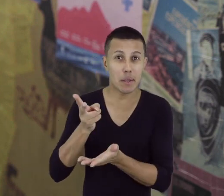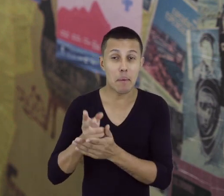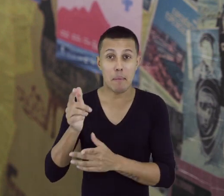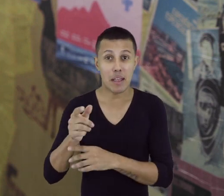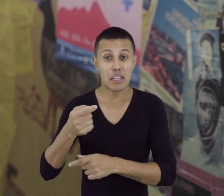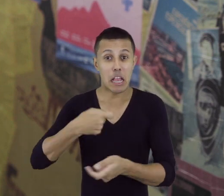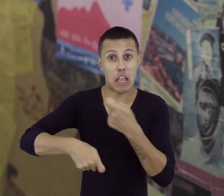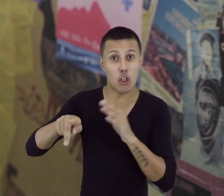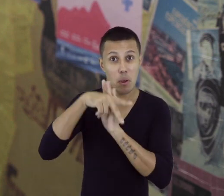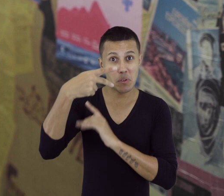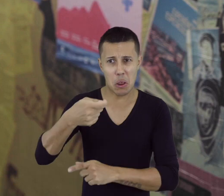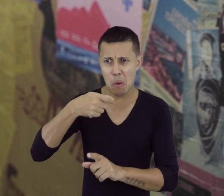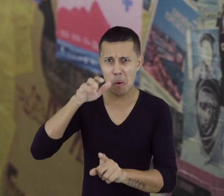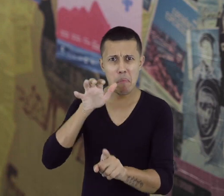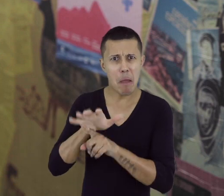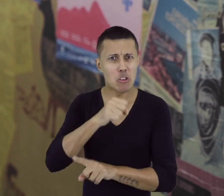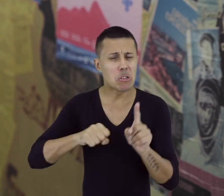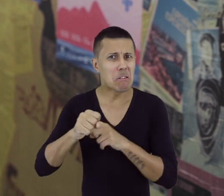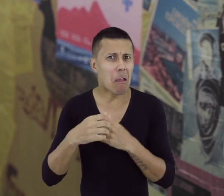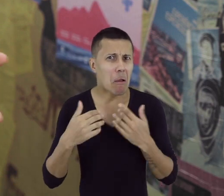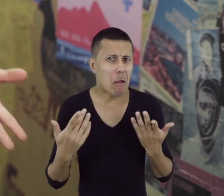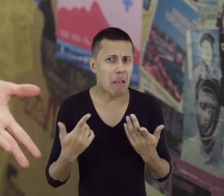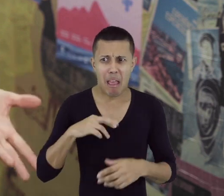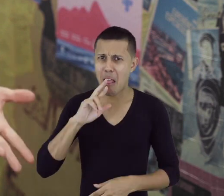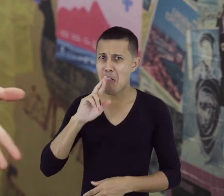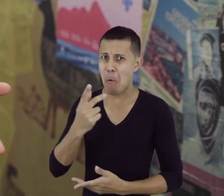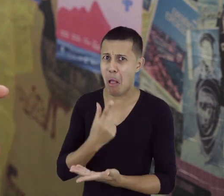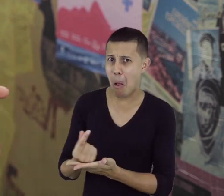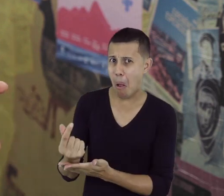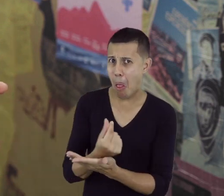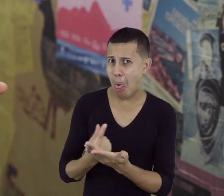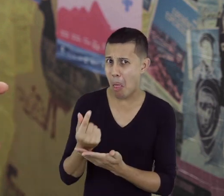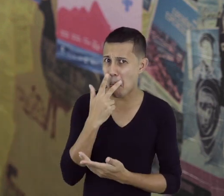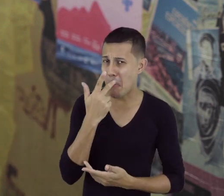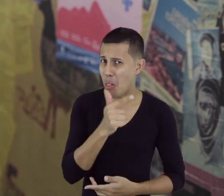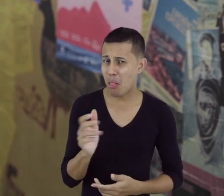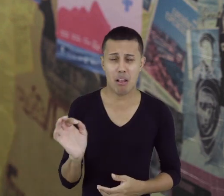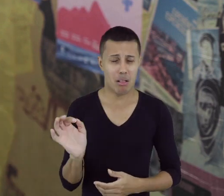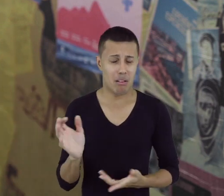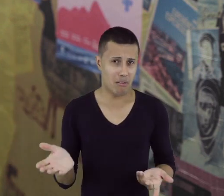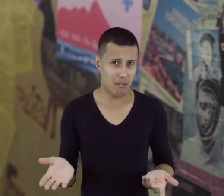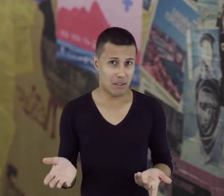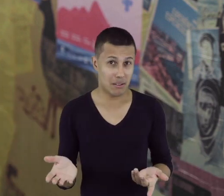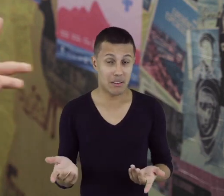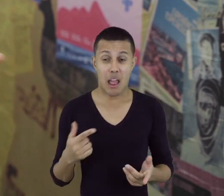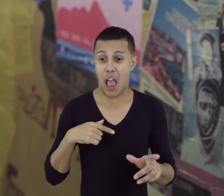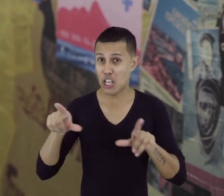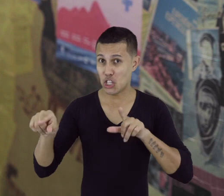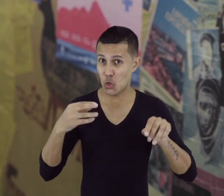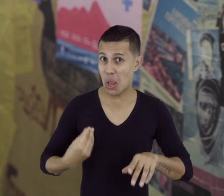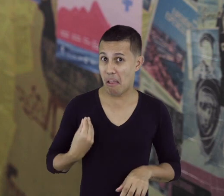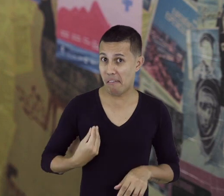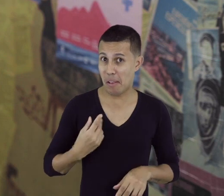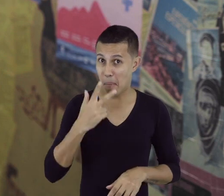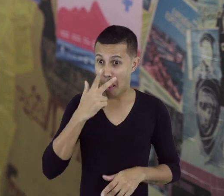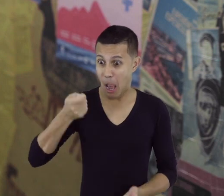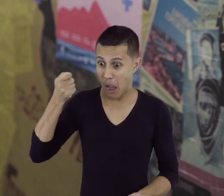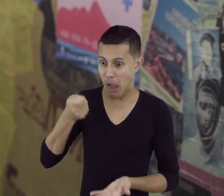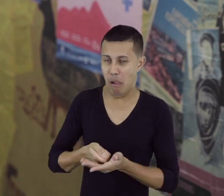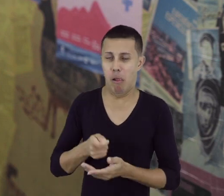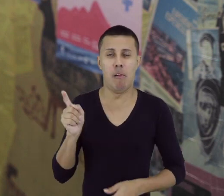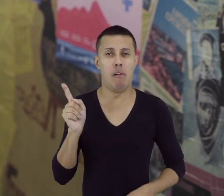seu negócio é de impacto social? Bom, então não dá resultado financeiro, né? Não, gente, as escolhas na vida não precisam ser assim